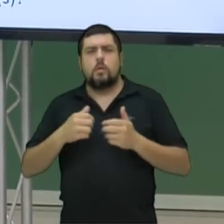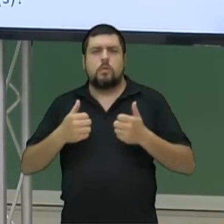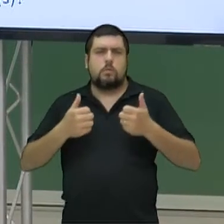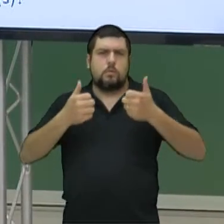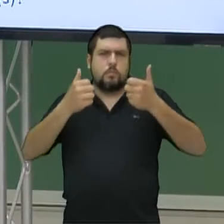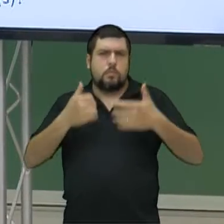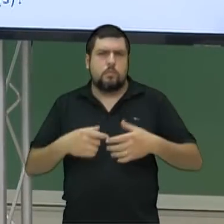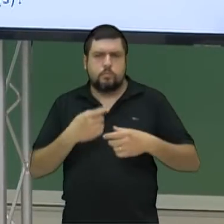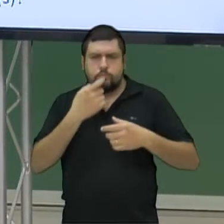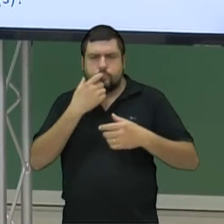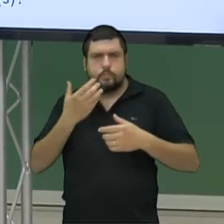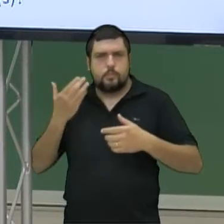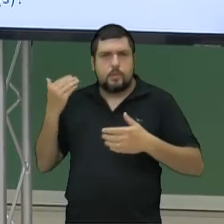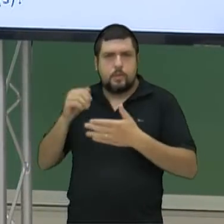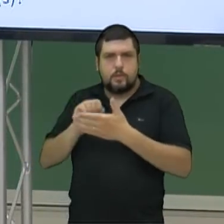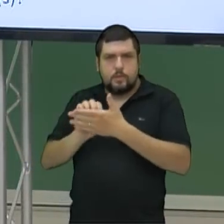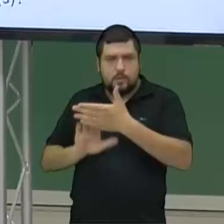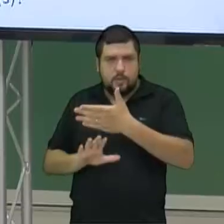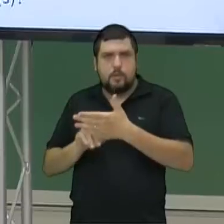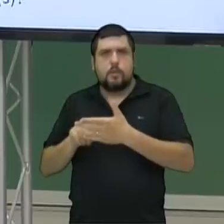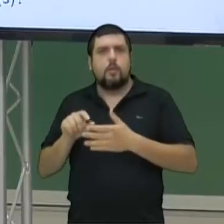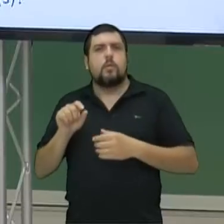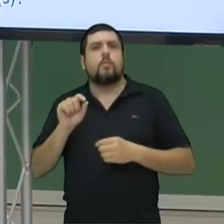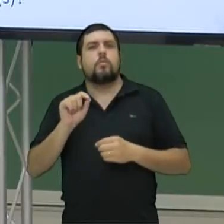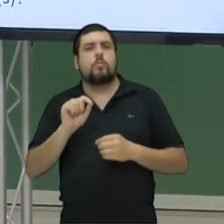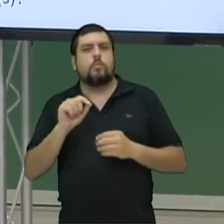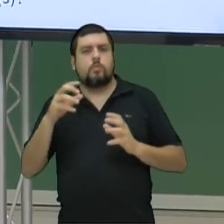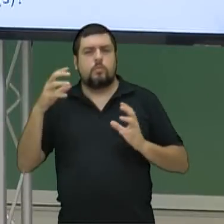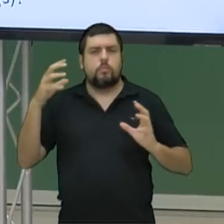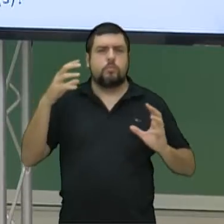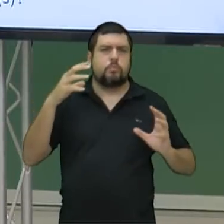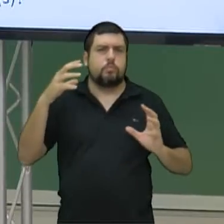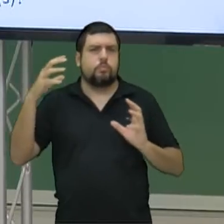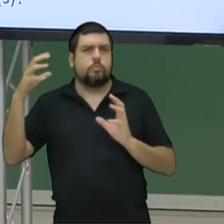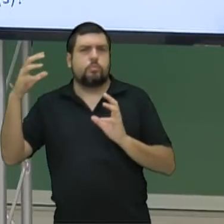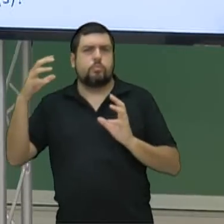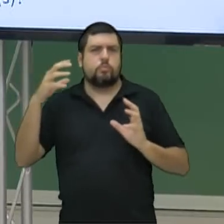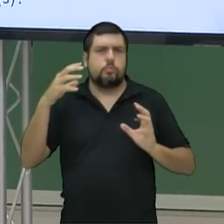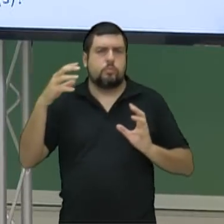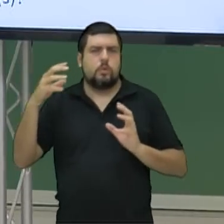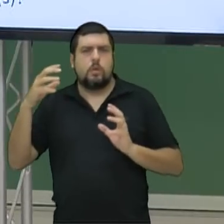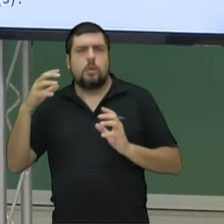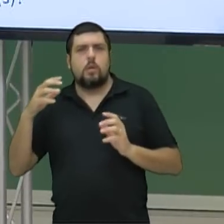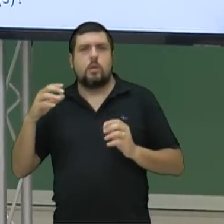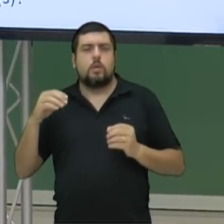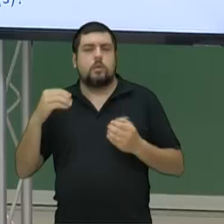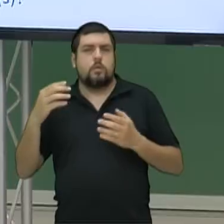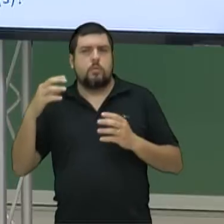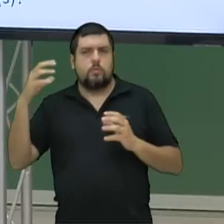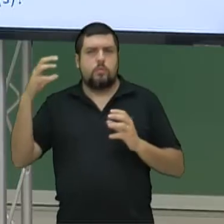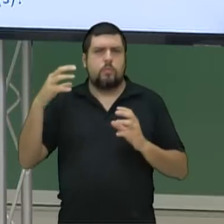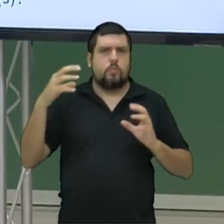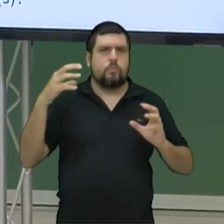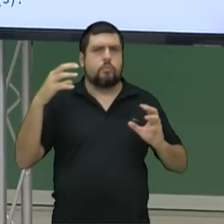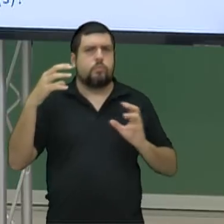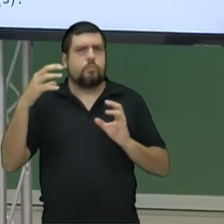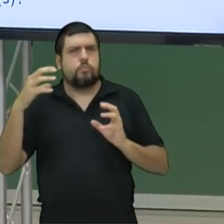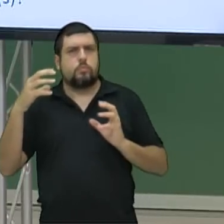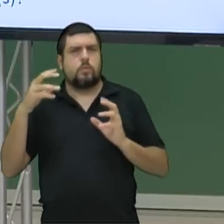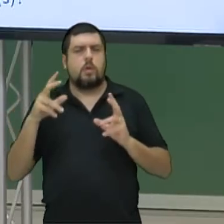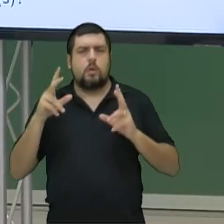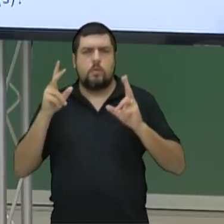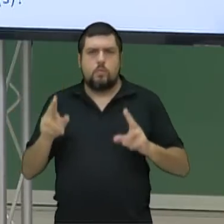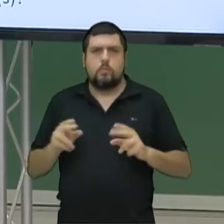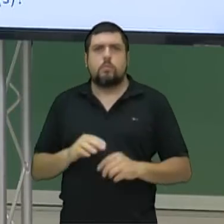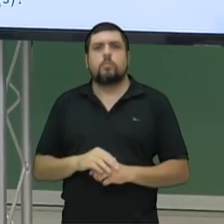aula no exercício anterior, né? É a questão da atração gravitacional ali. Um atrai o outro com a mesma intensidade, né?